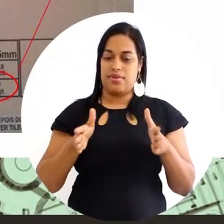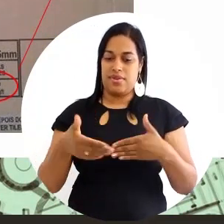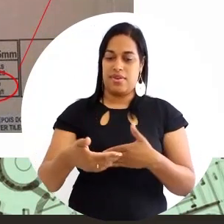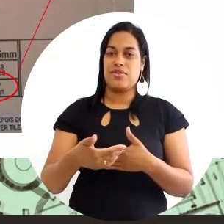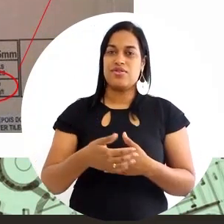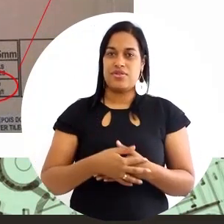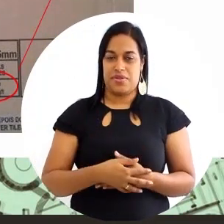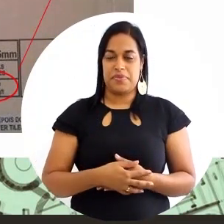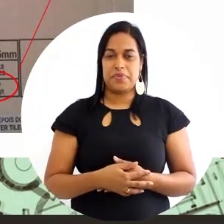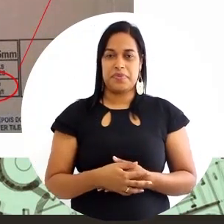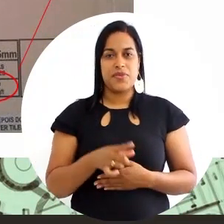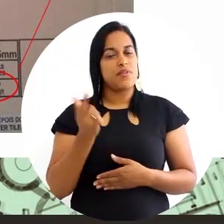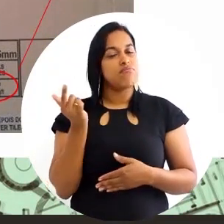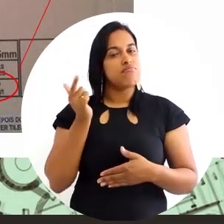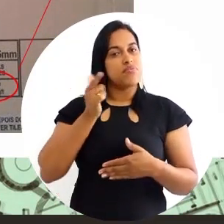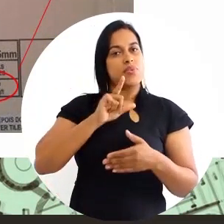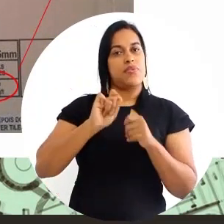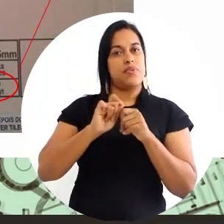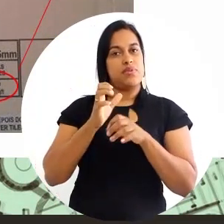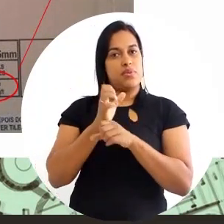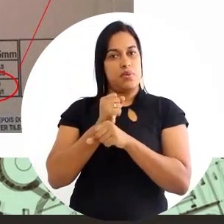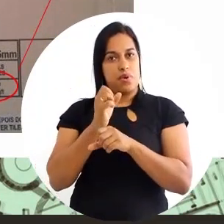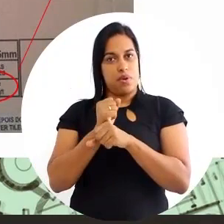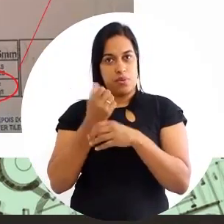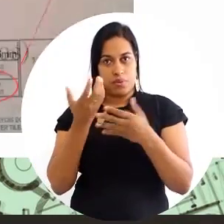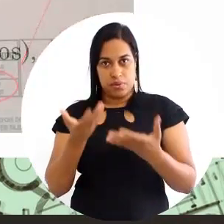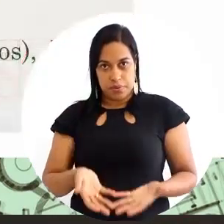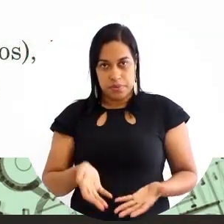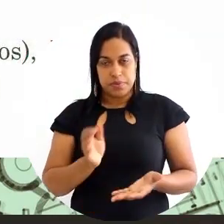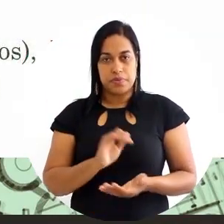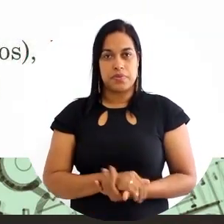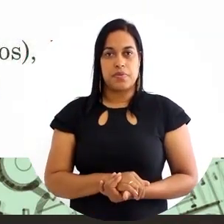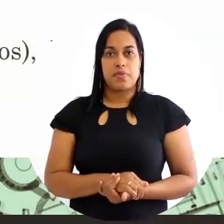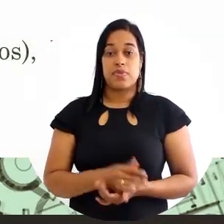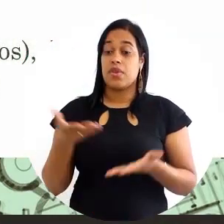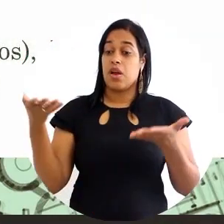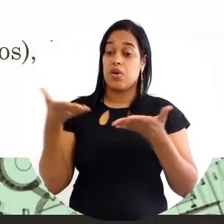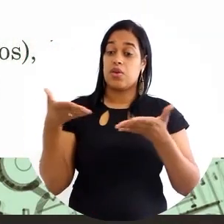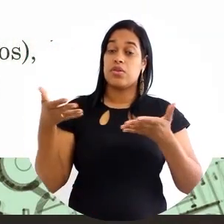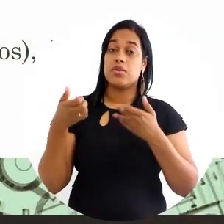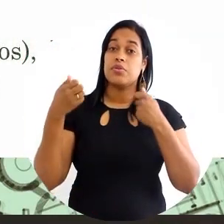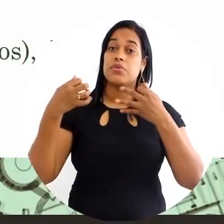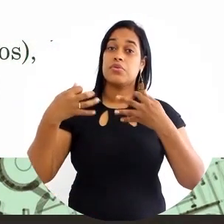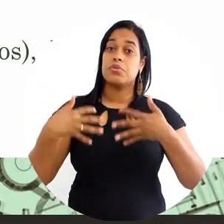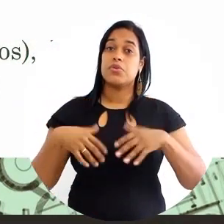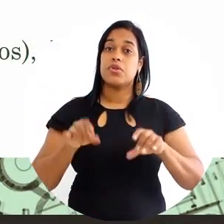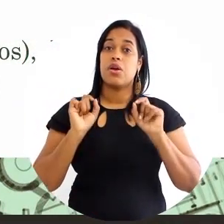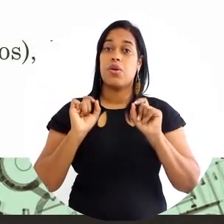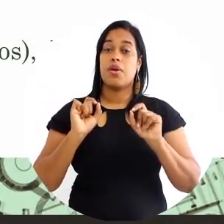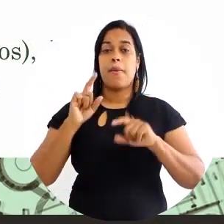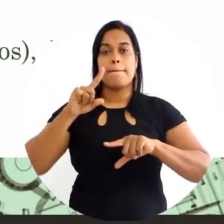caixa. E aí você consegue fazer o cálculo. Agora vamos falar com